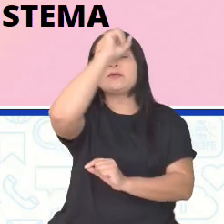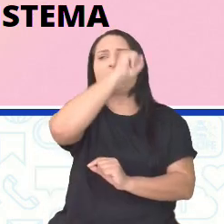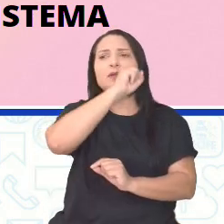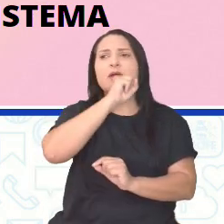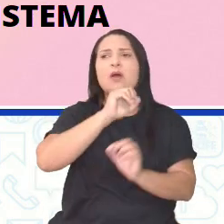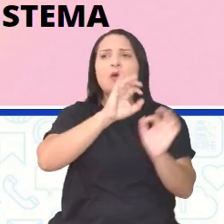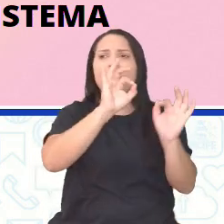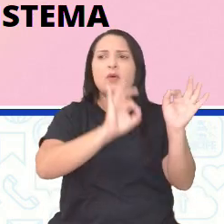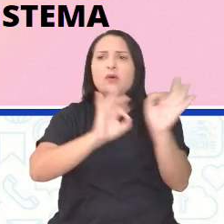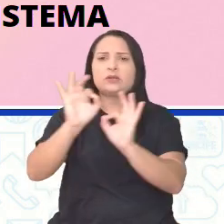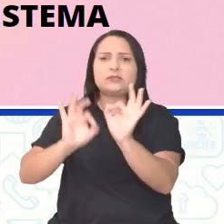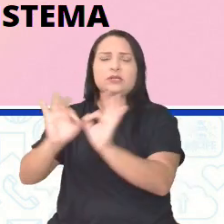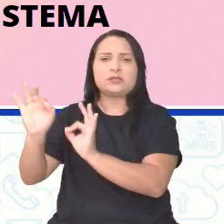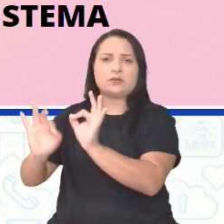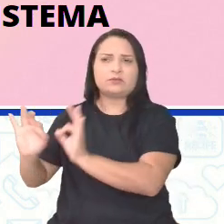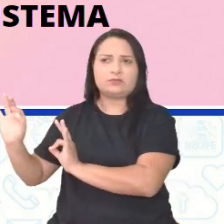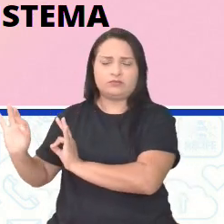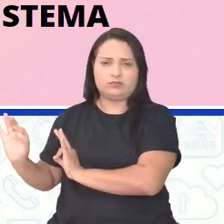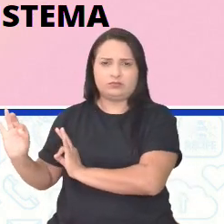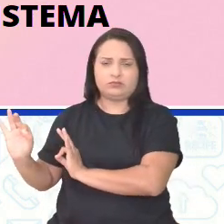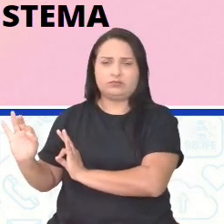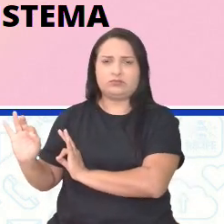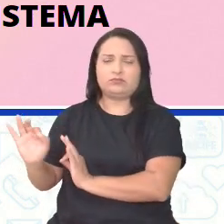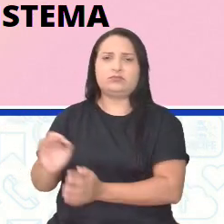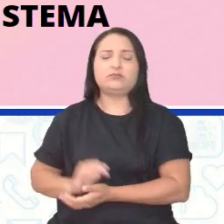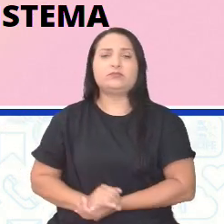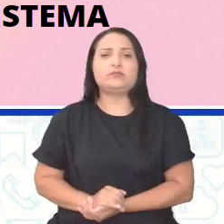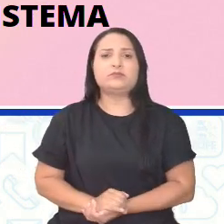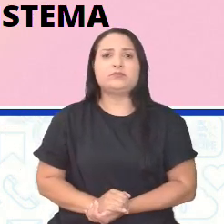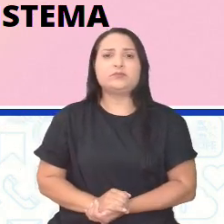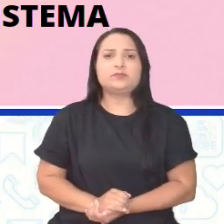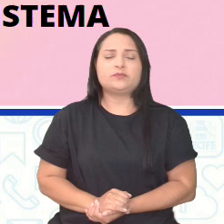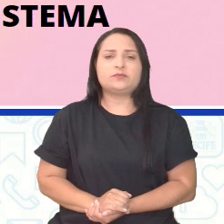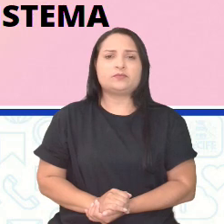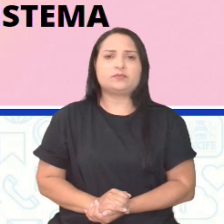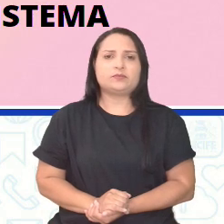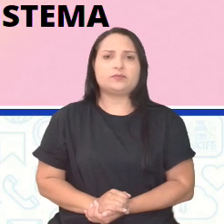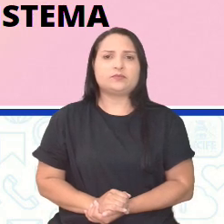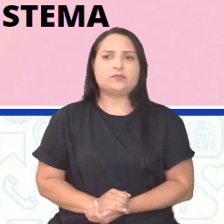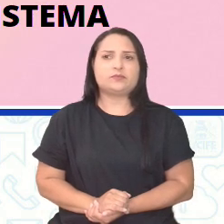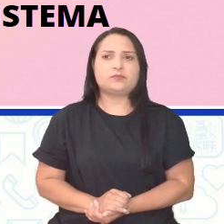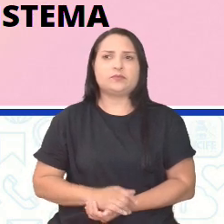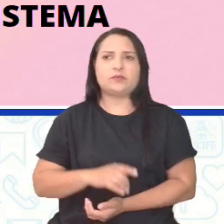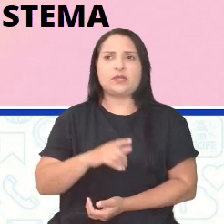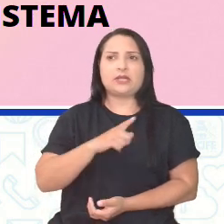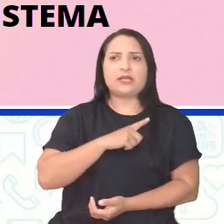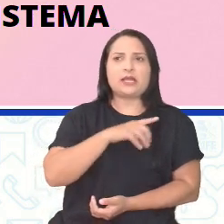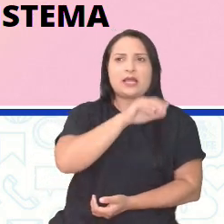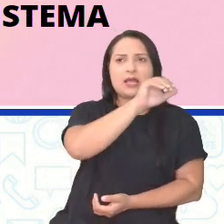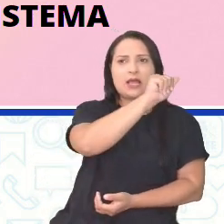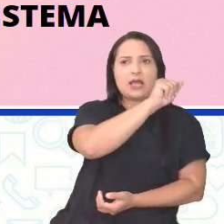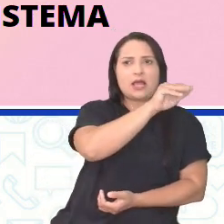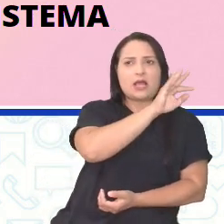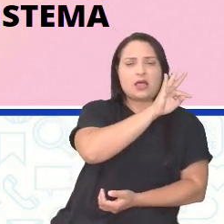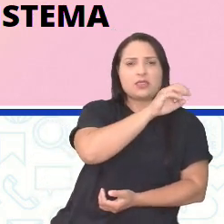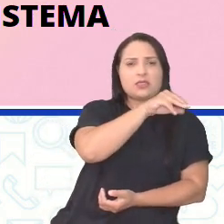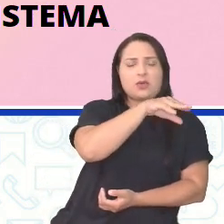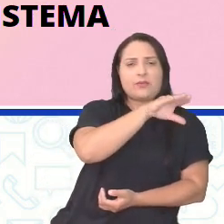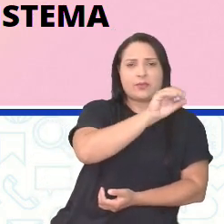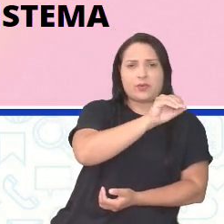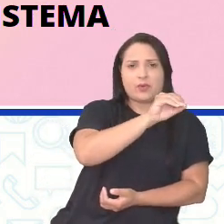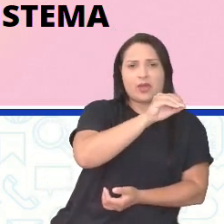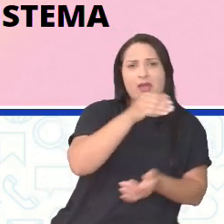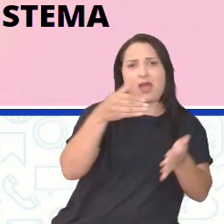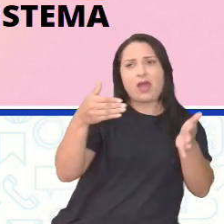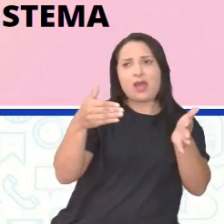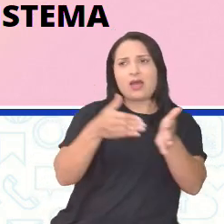organização. Em nível de organização, a gente vê que a gente vai partir do átomo, dessa menor partícula, até chegar